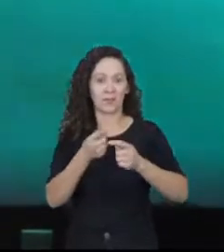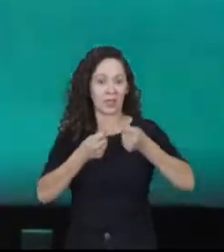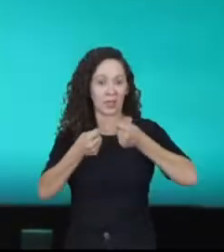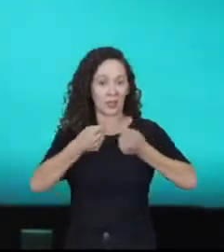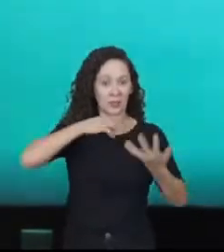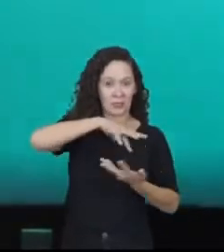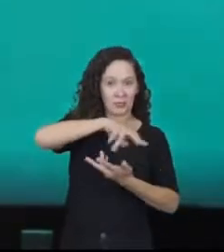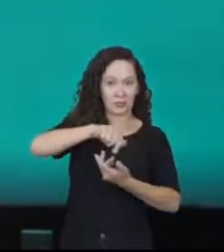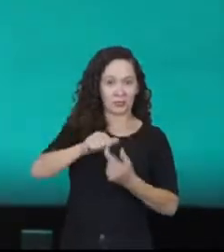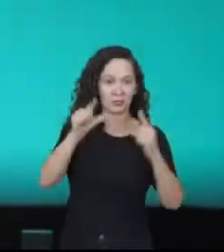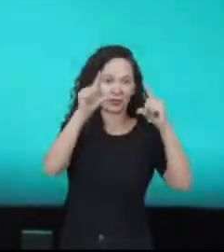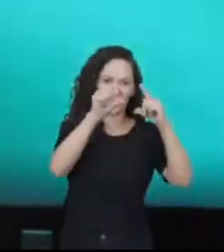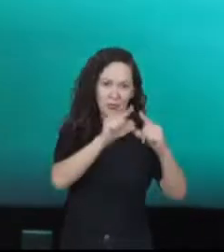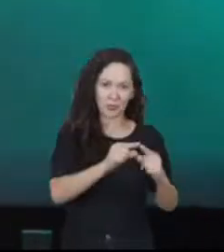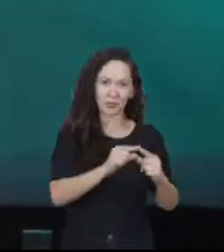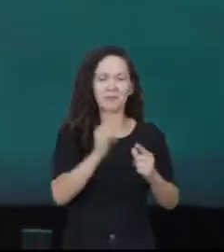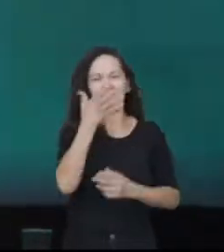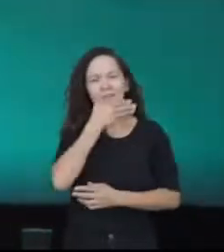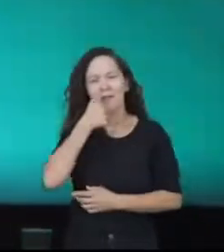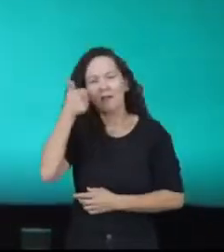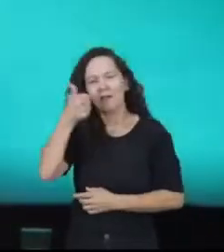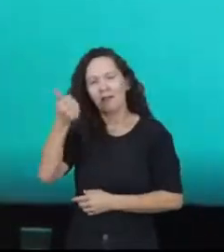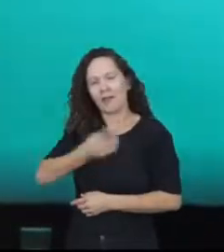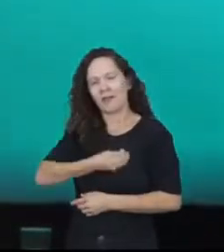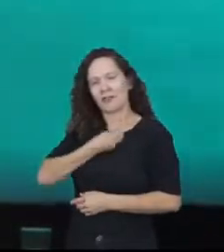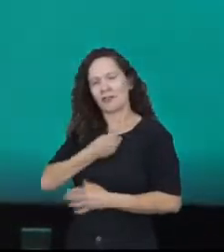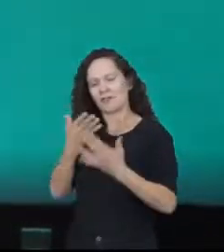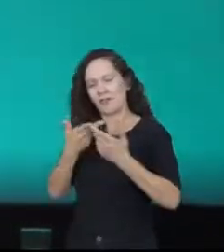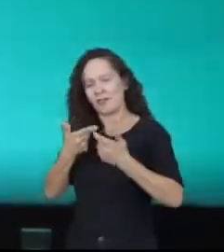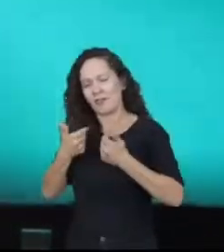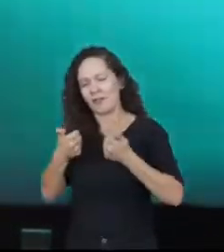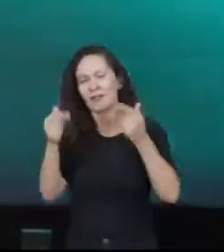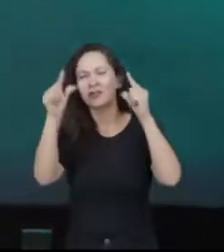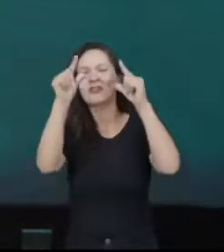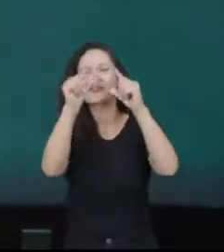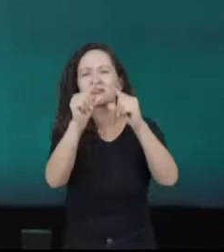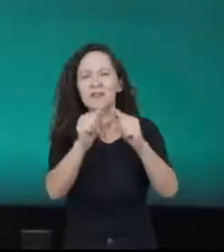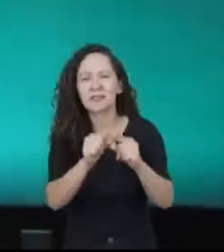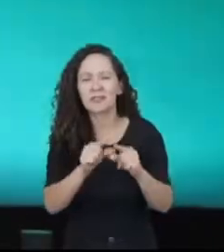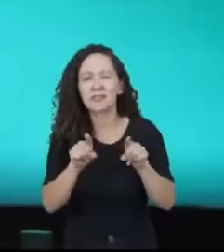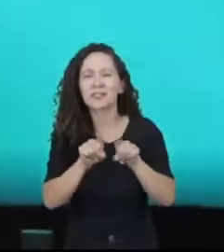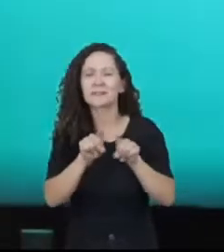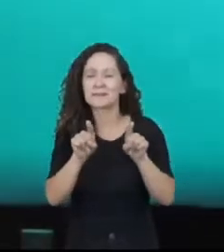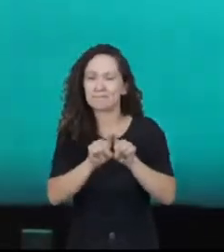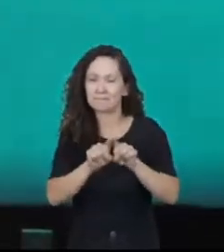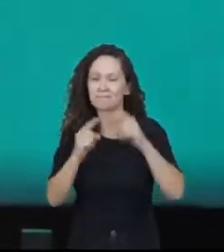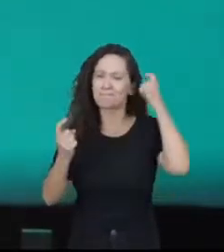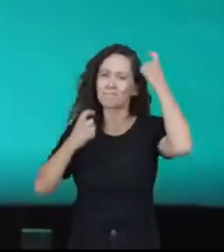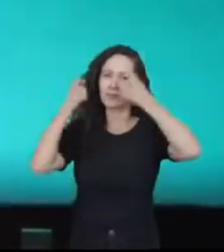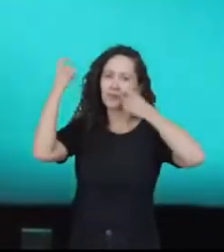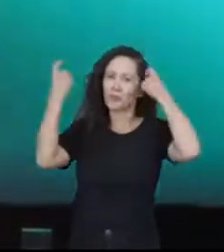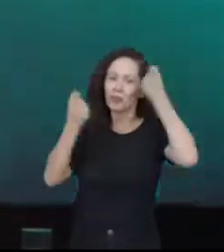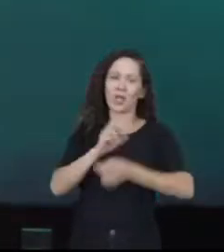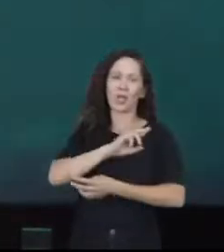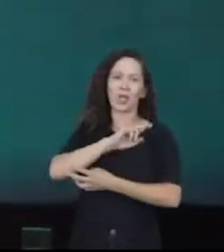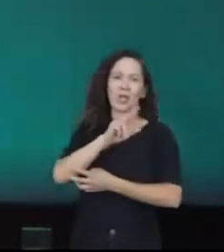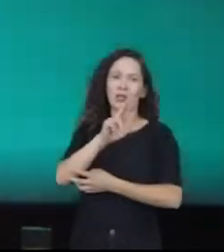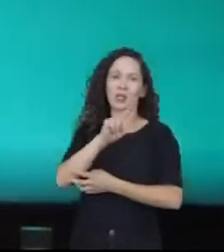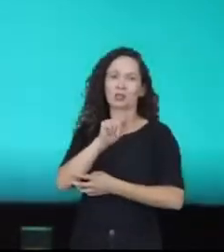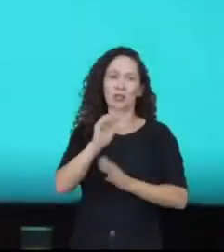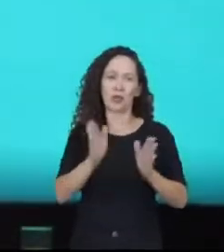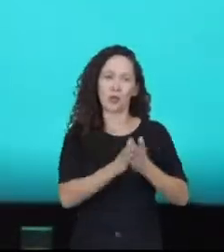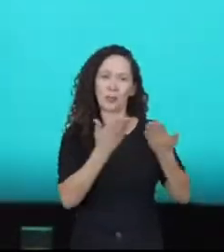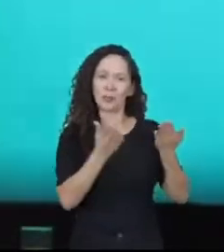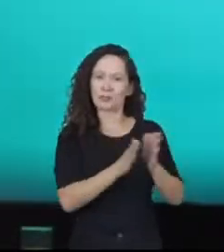a qualidade de vida também caiu de forma assustadora e não apenas para os mais necessitados.